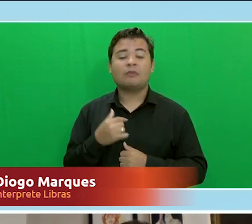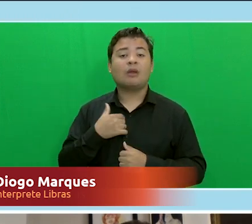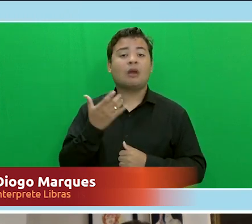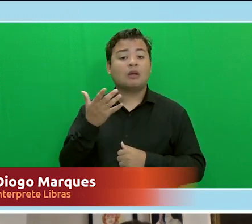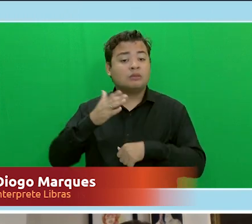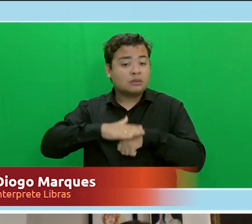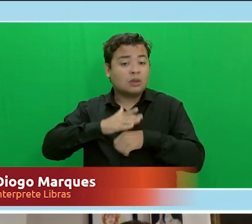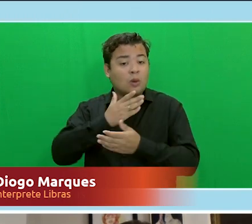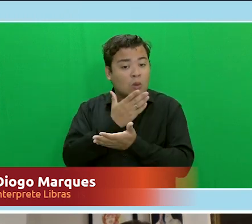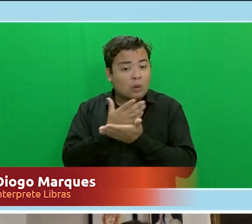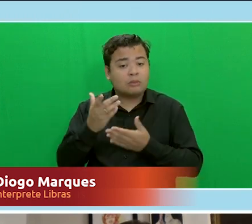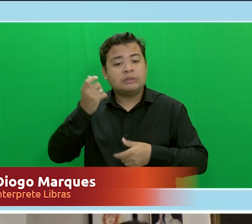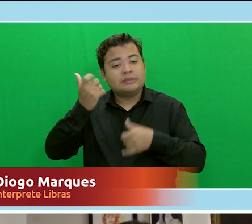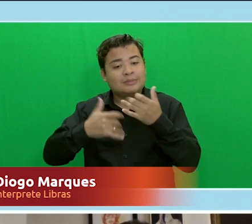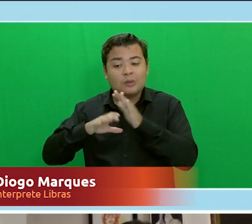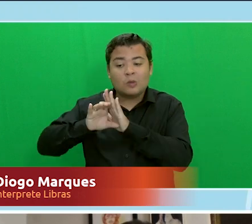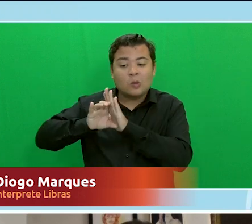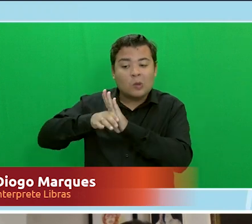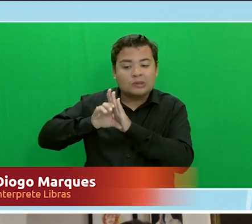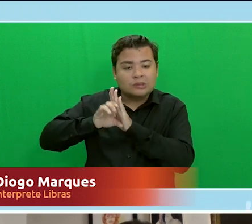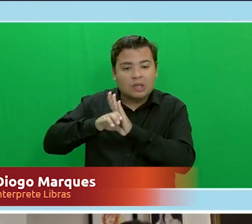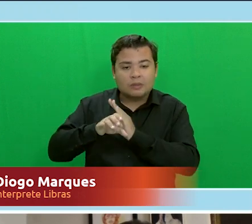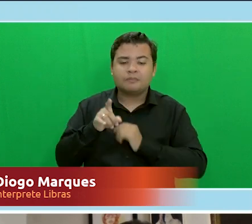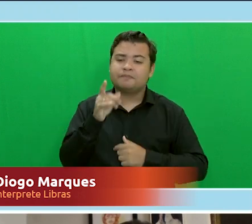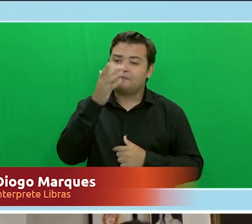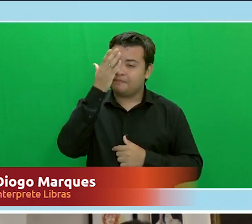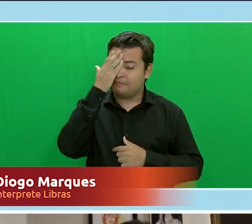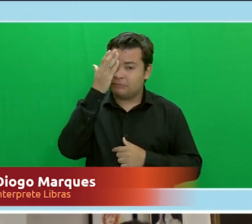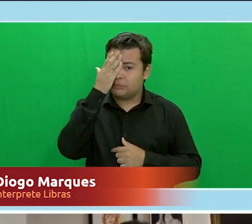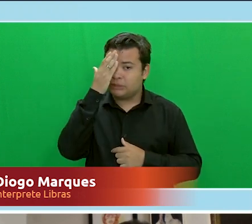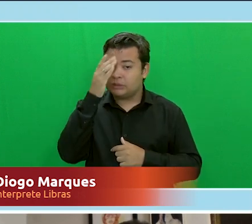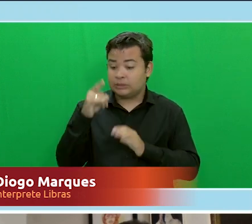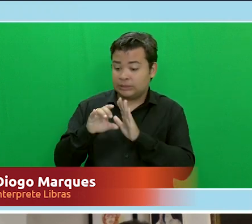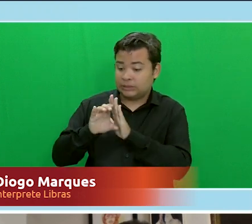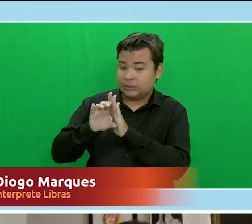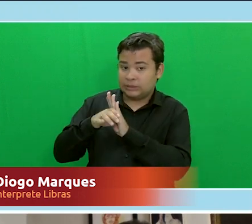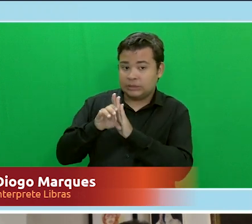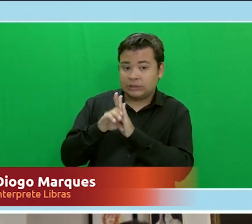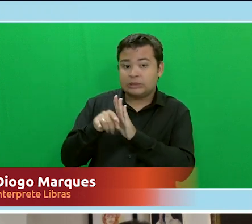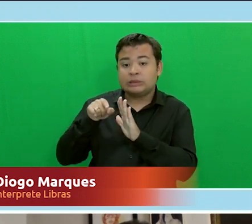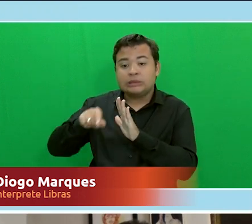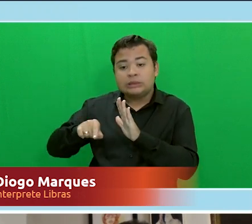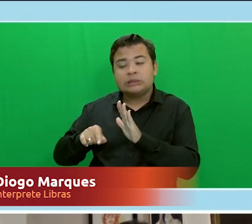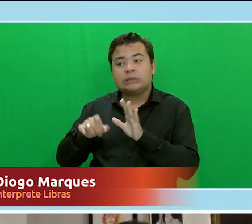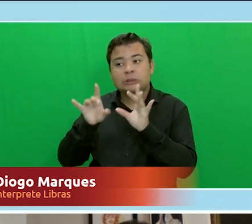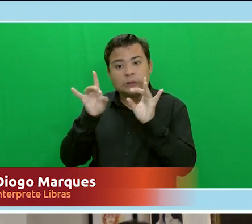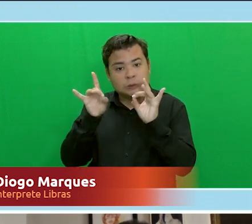professor. Queria começar explicando um pouco desse conceito. Sei que é um conceito, né, que